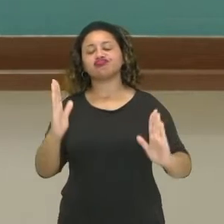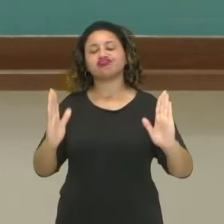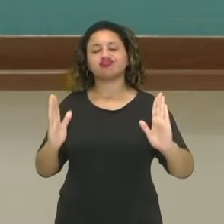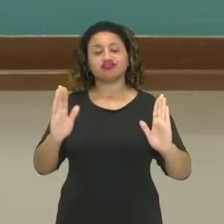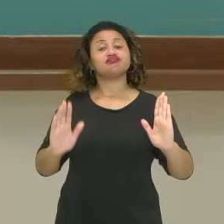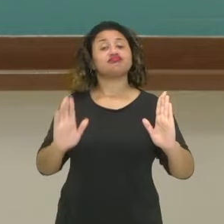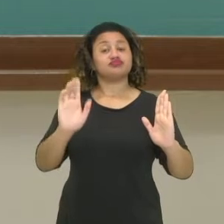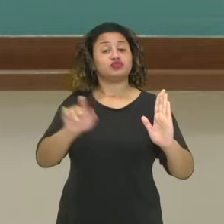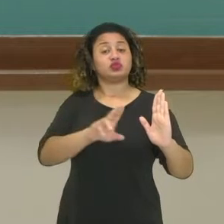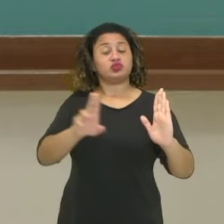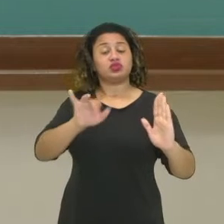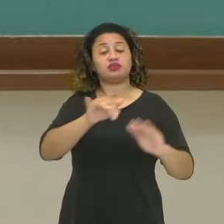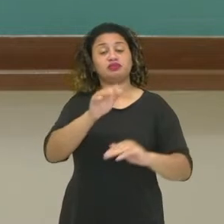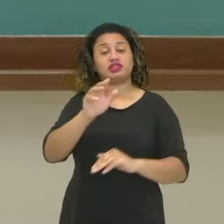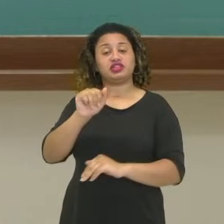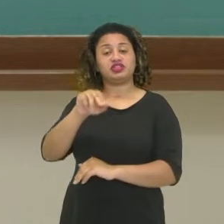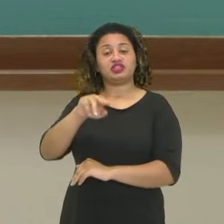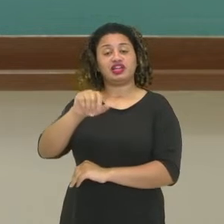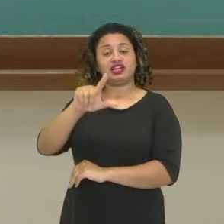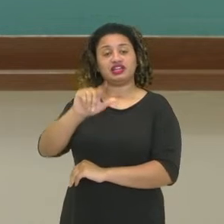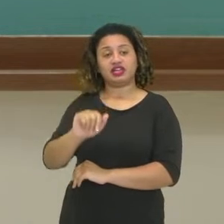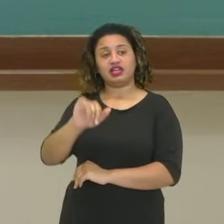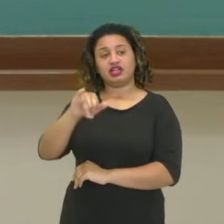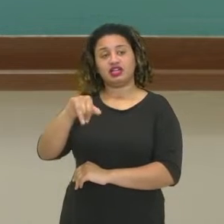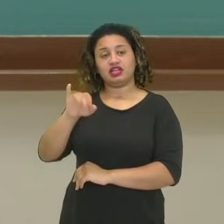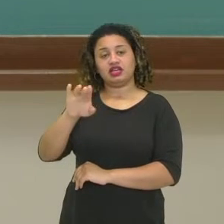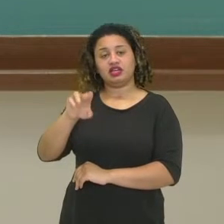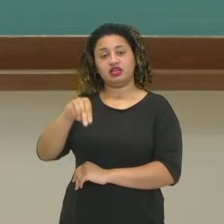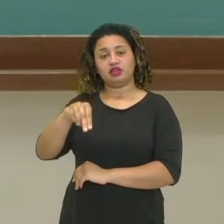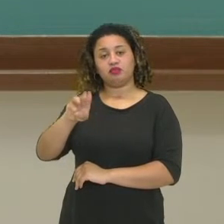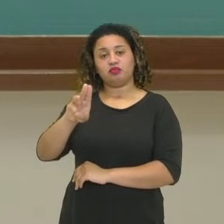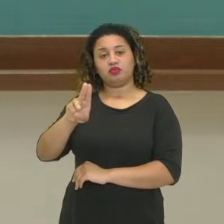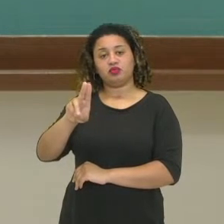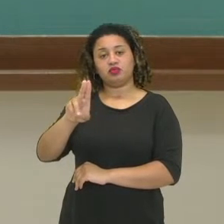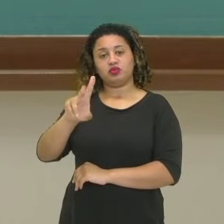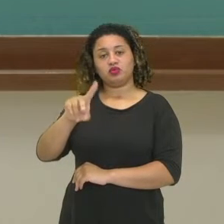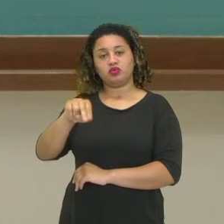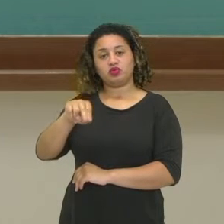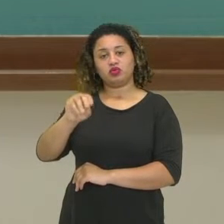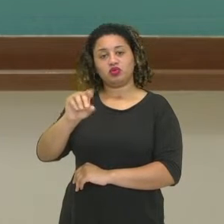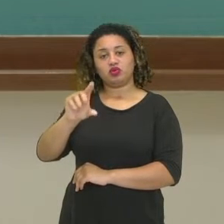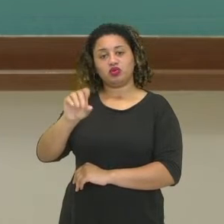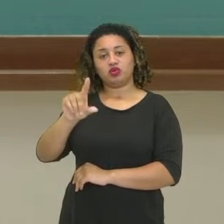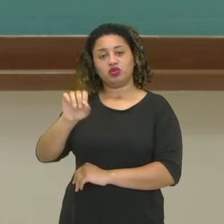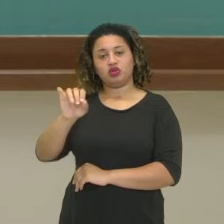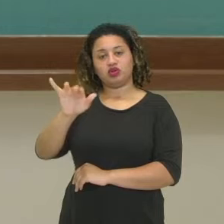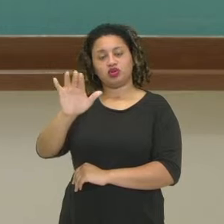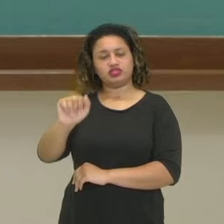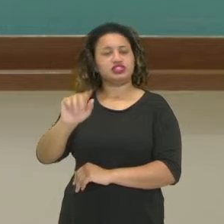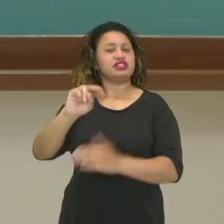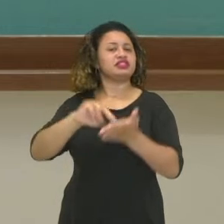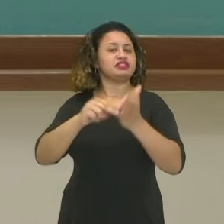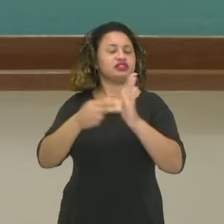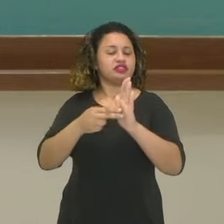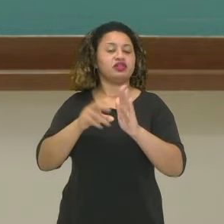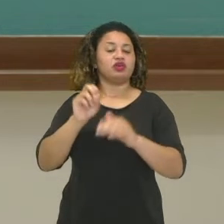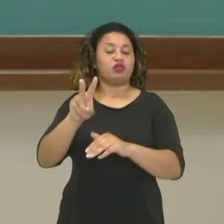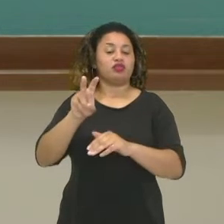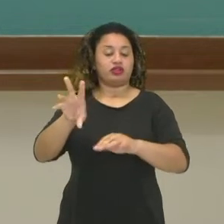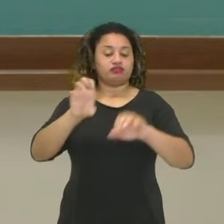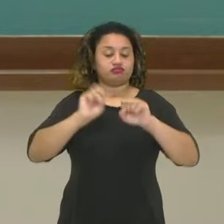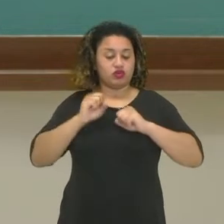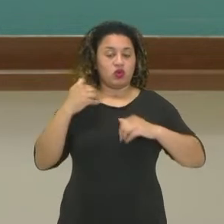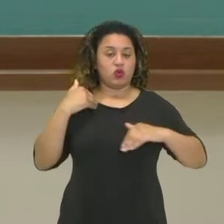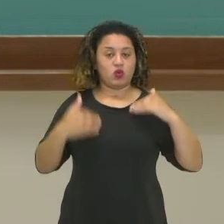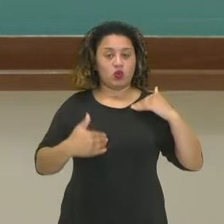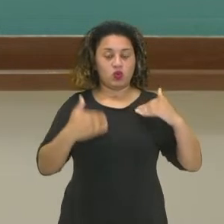chama de janela imunológica. O que é essa janela imunológica? É o tempo de infestação, onde o vírus entra no seu corpo e